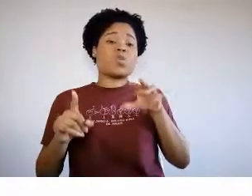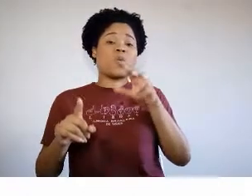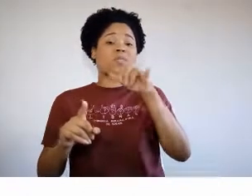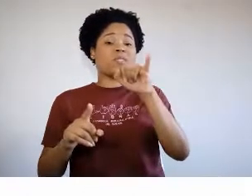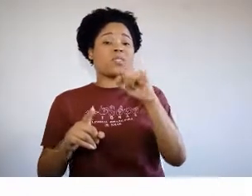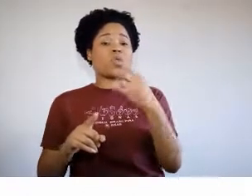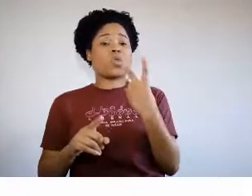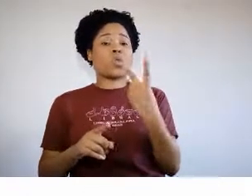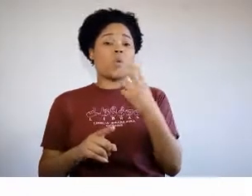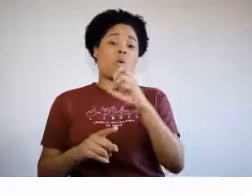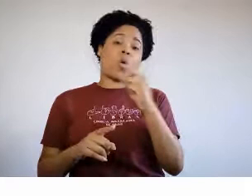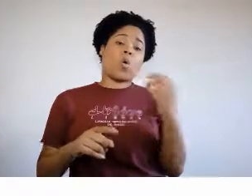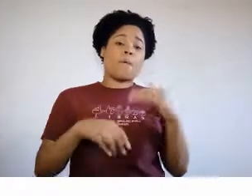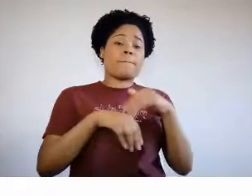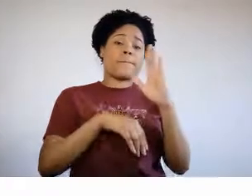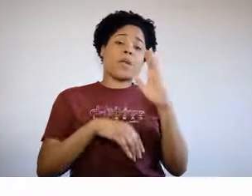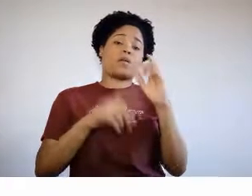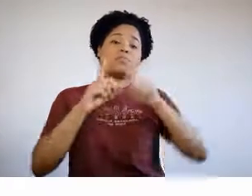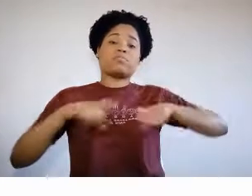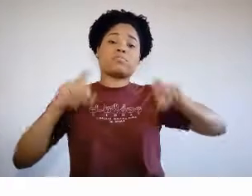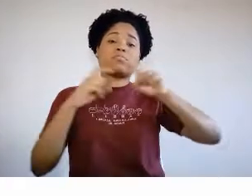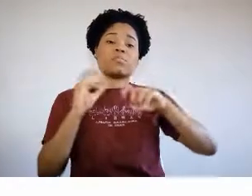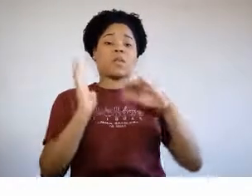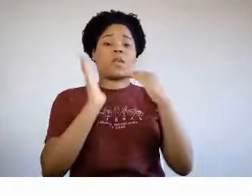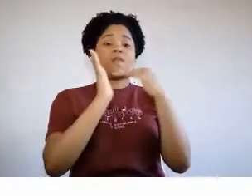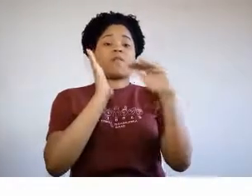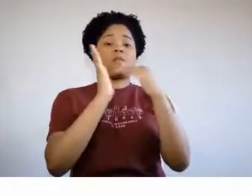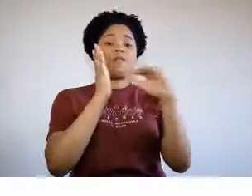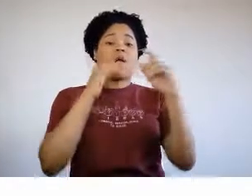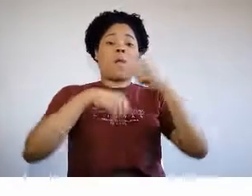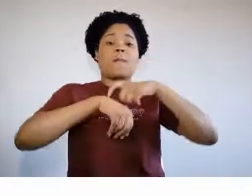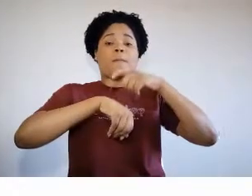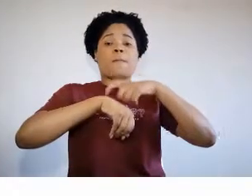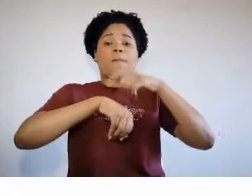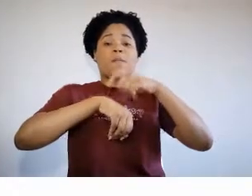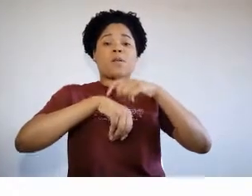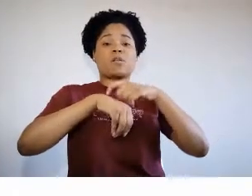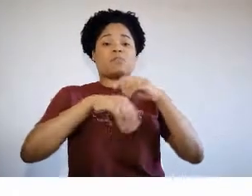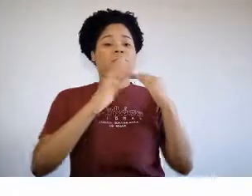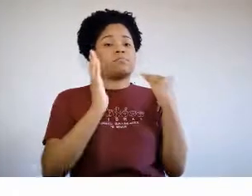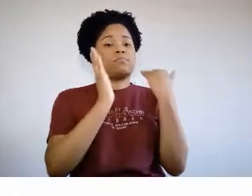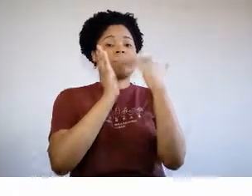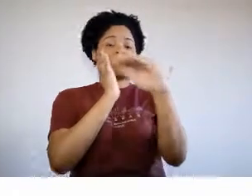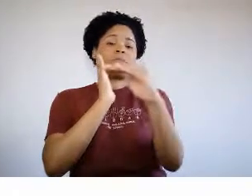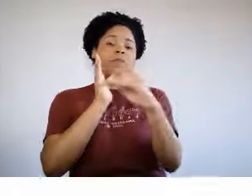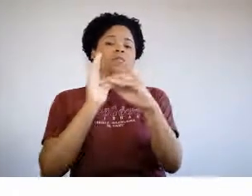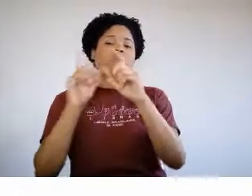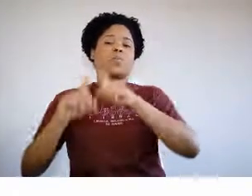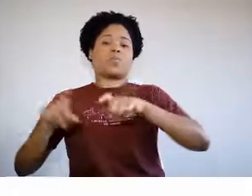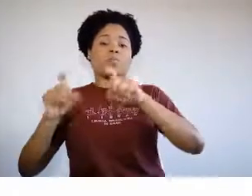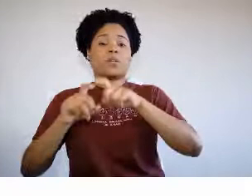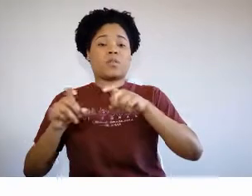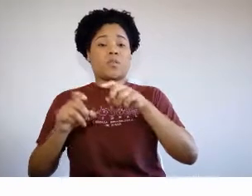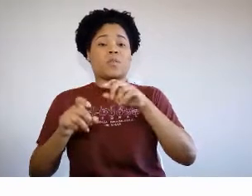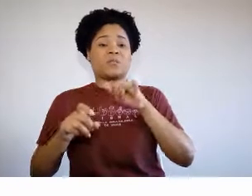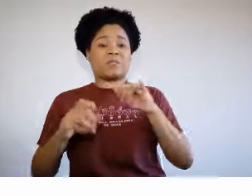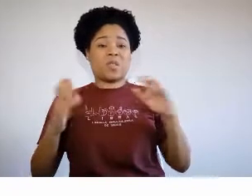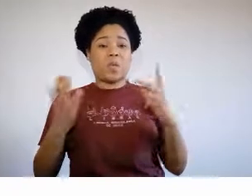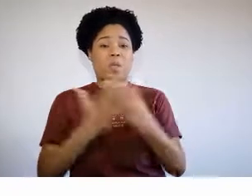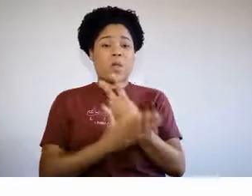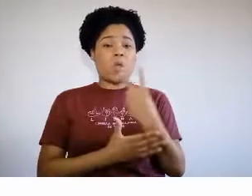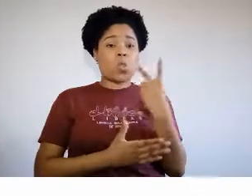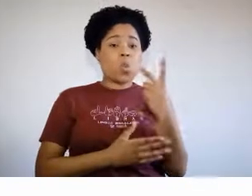exceto quando 2 ou mais computadores tentam enviar dados simultaneamente para a mesma máquina. Quando